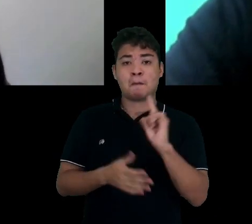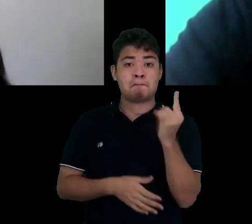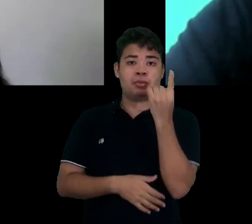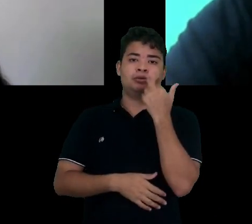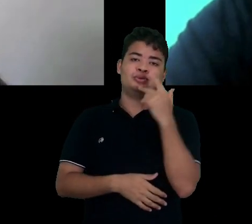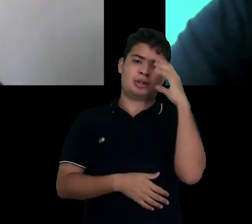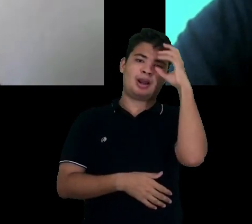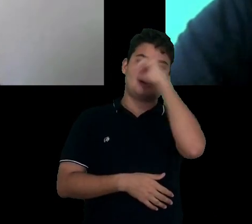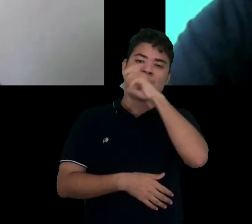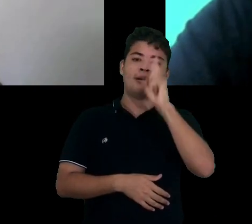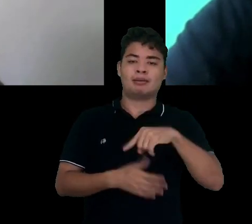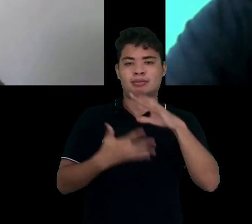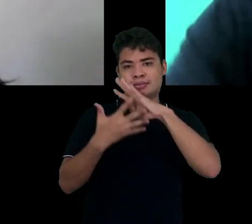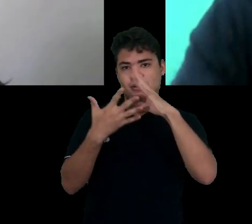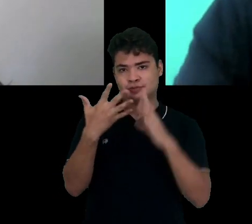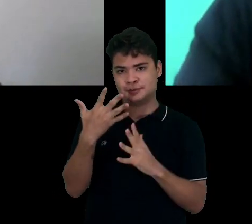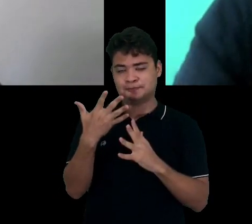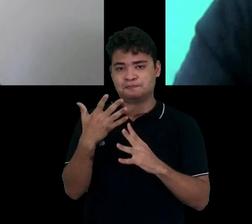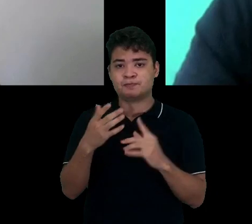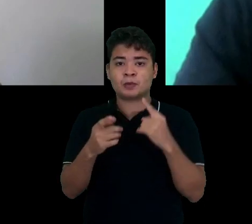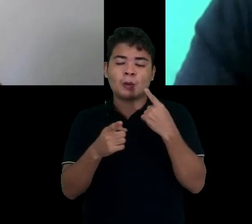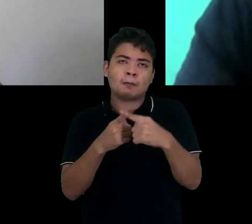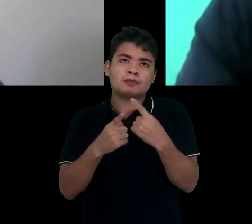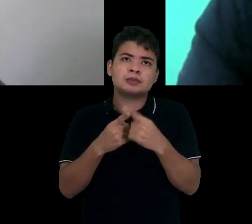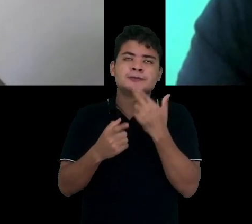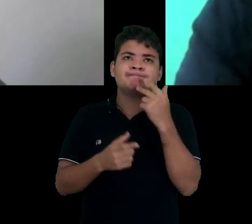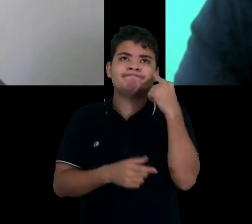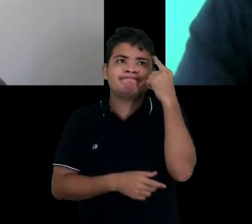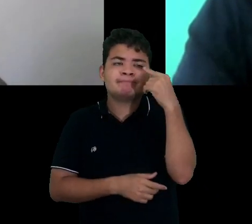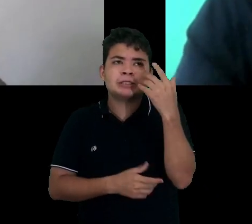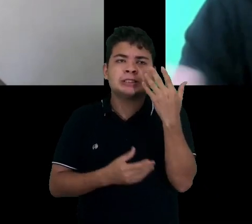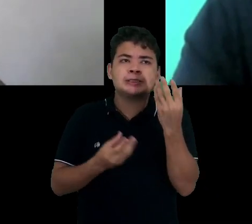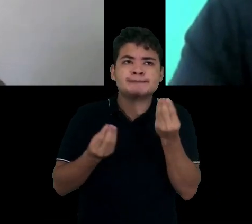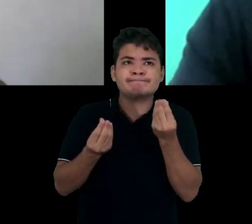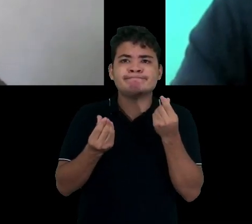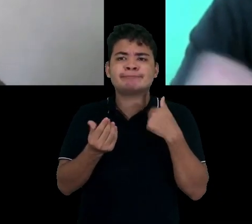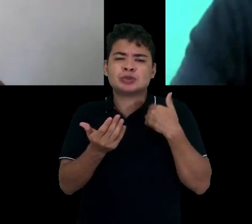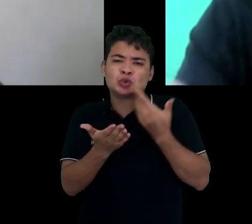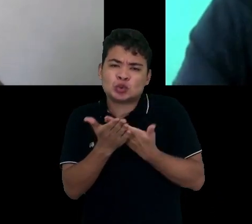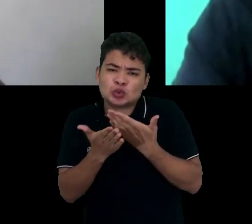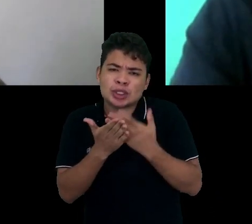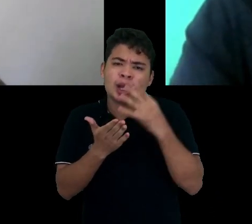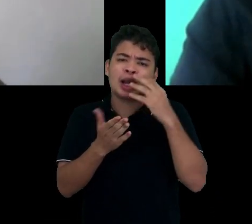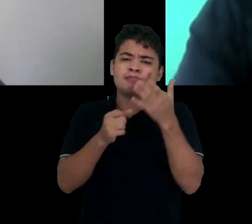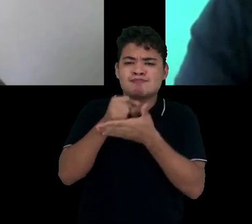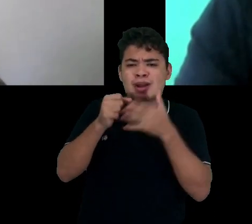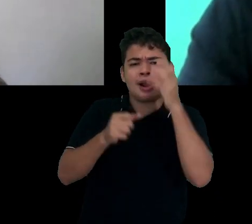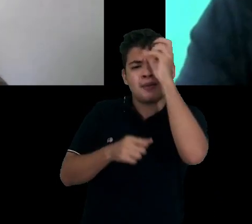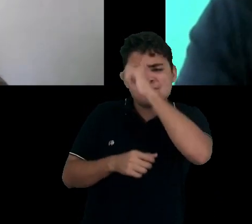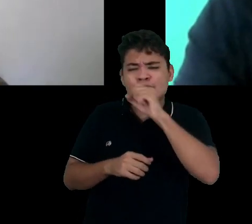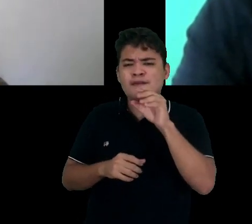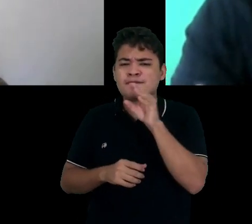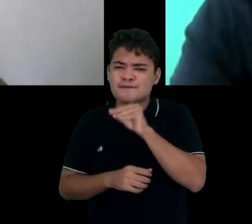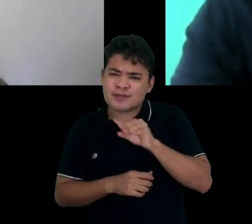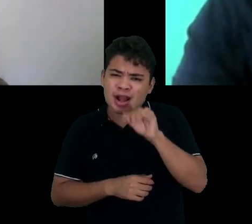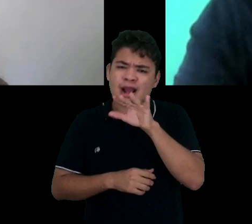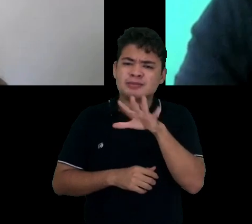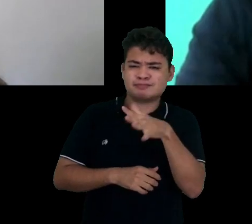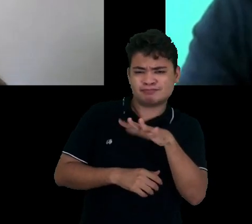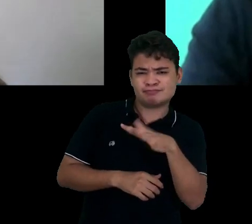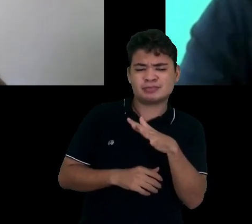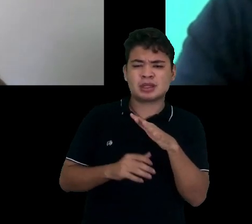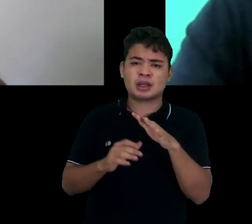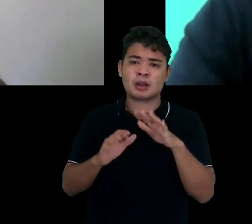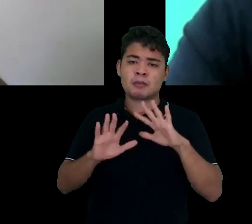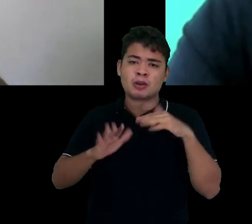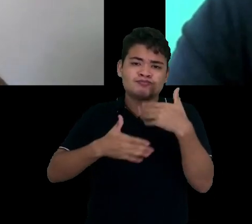que eu aprendi a Libras, porque o espanhol eu aprendi o básico, falava um